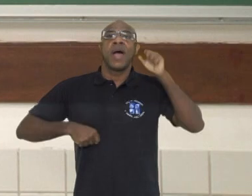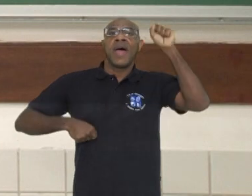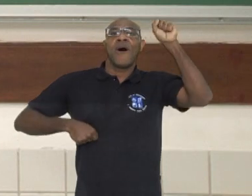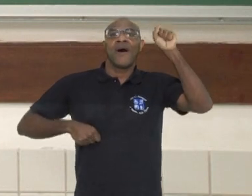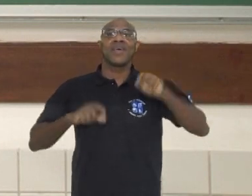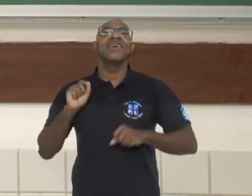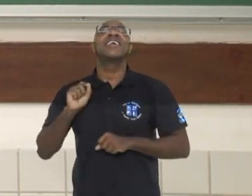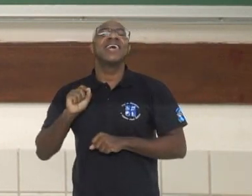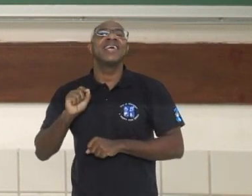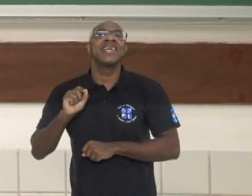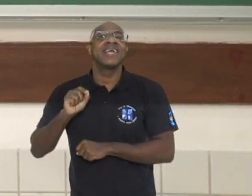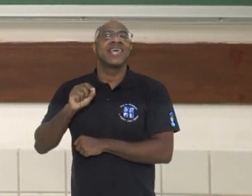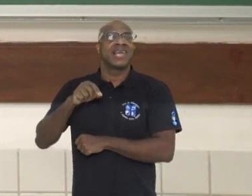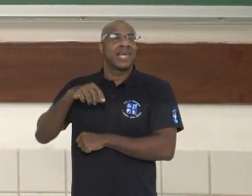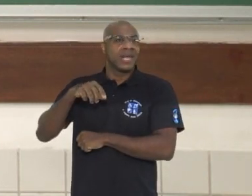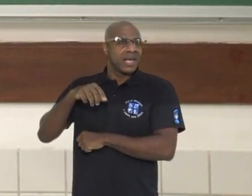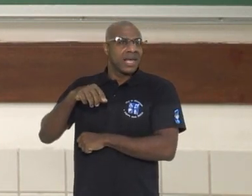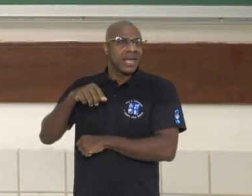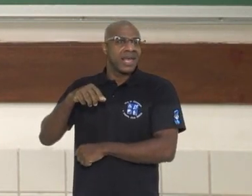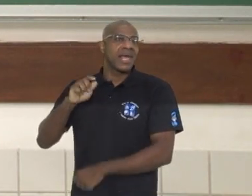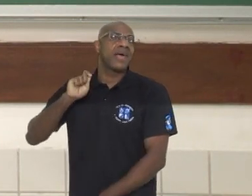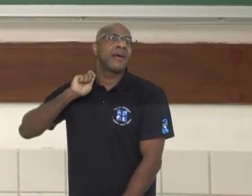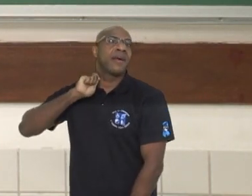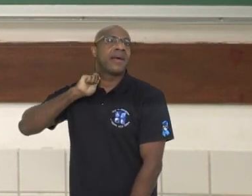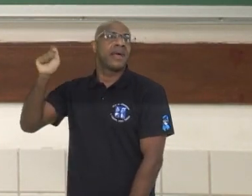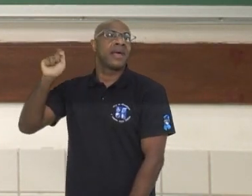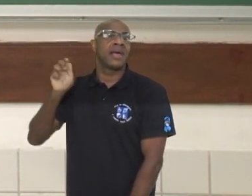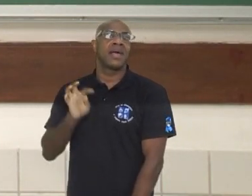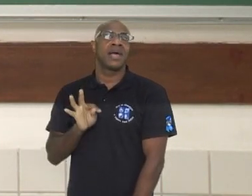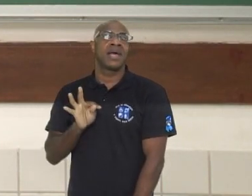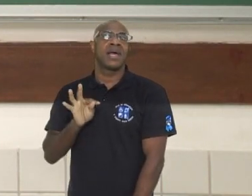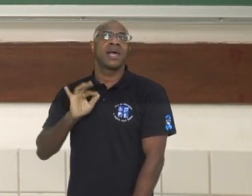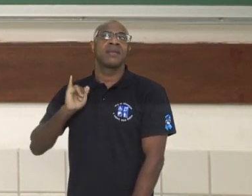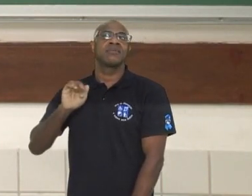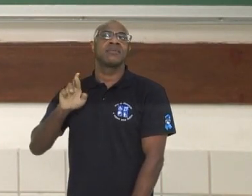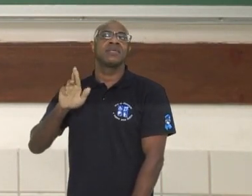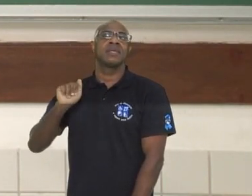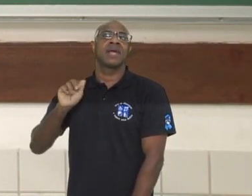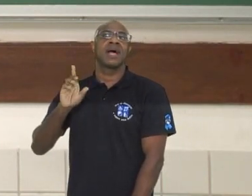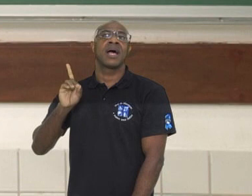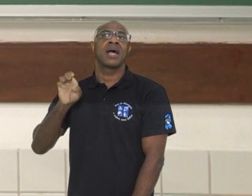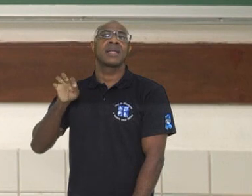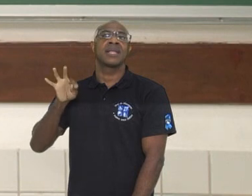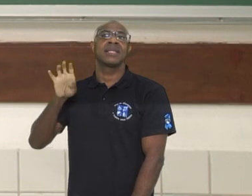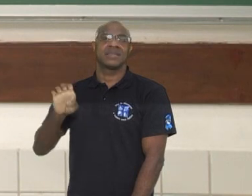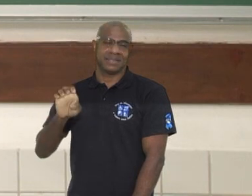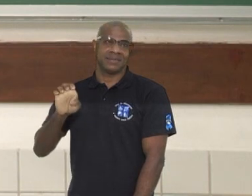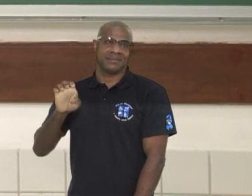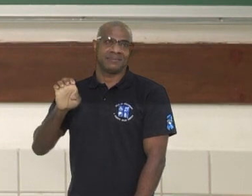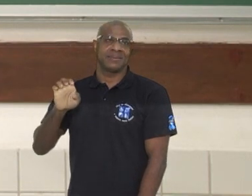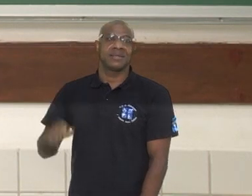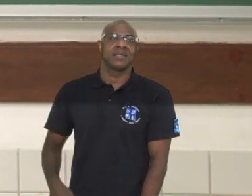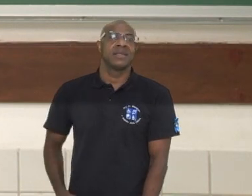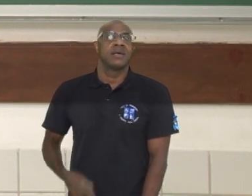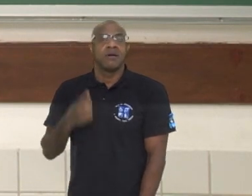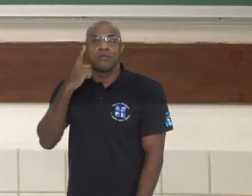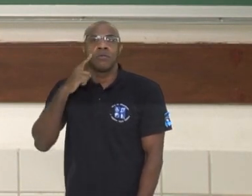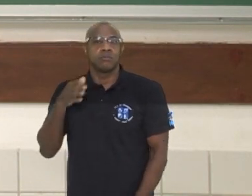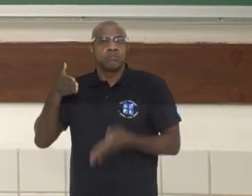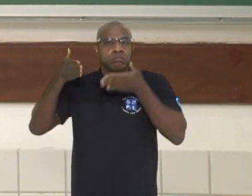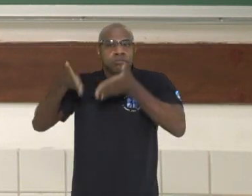Nessa aula, nós vamos aprofundar a história do personagem